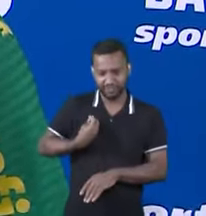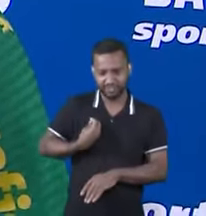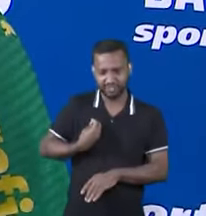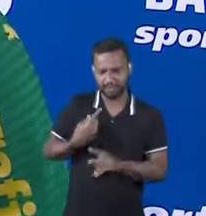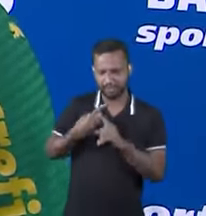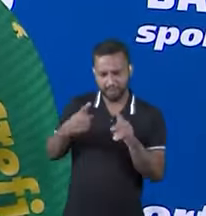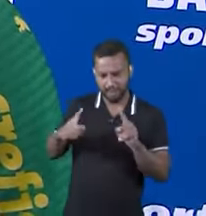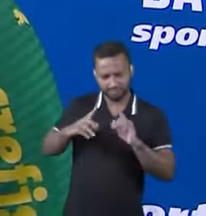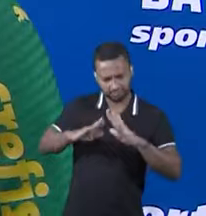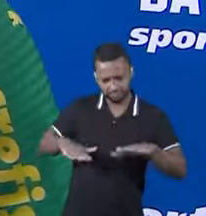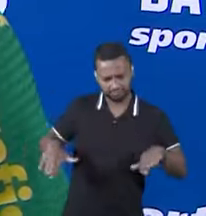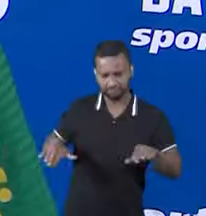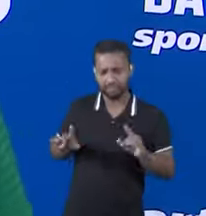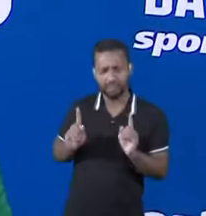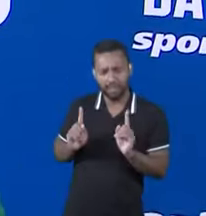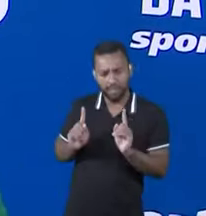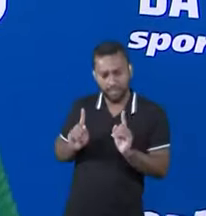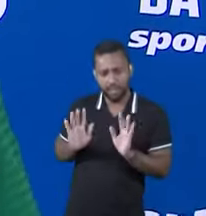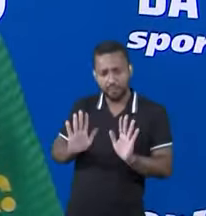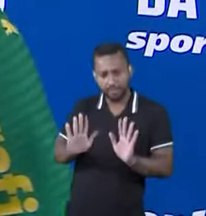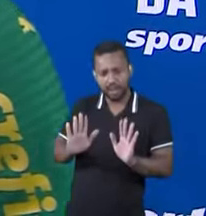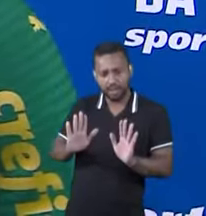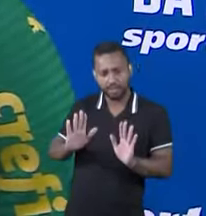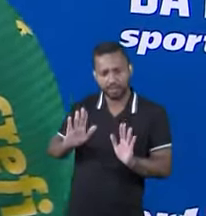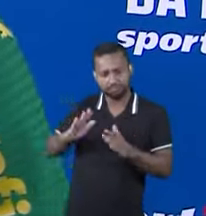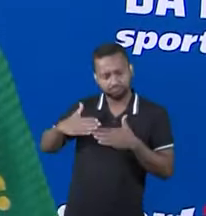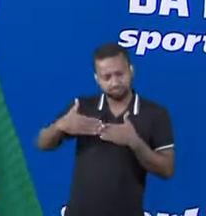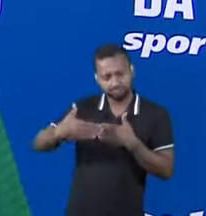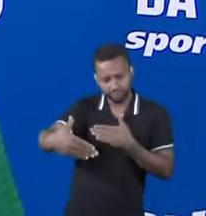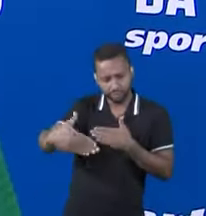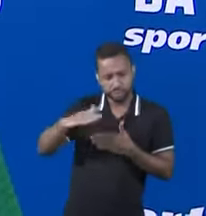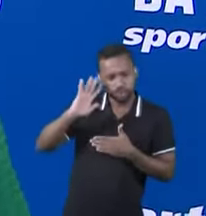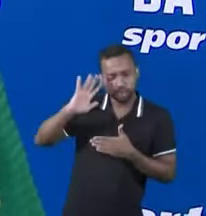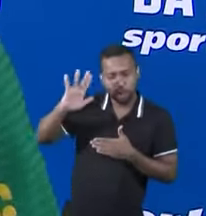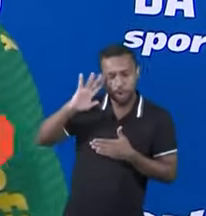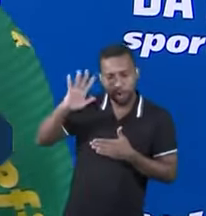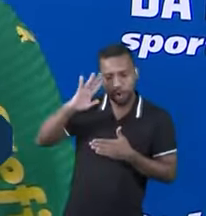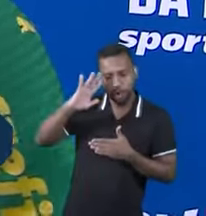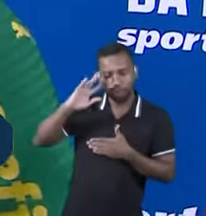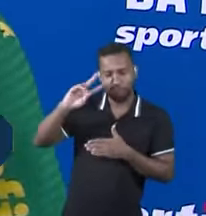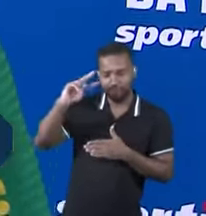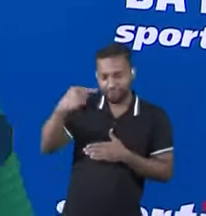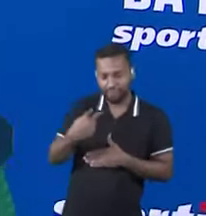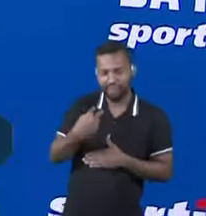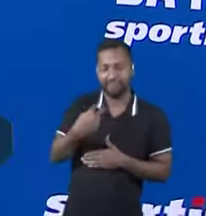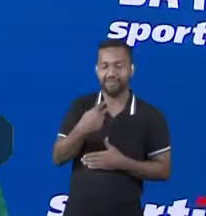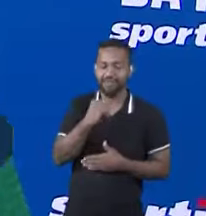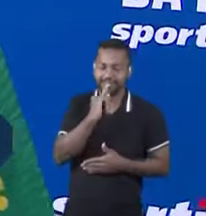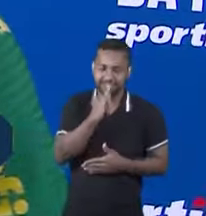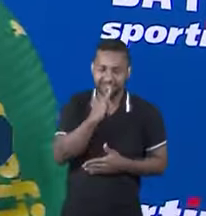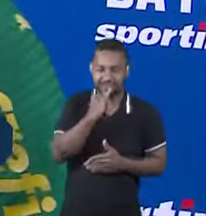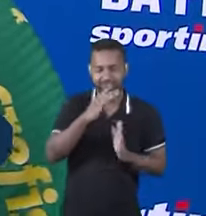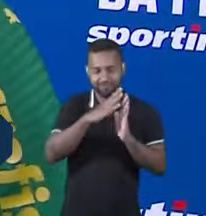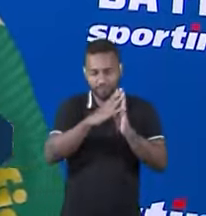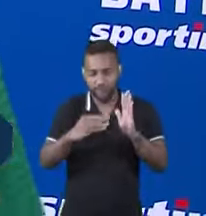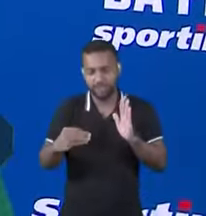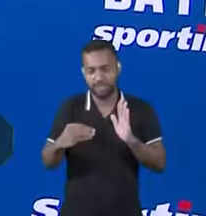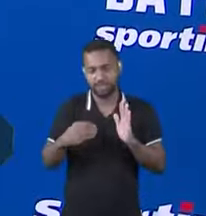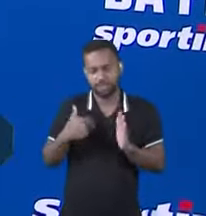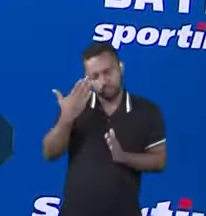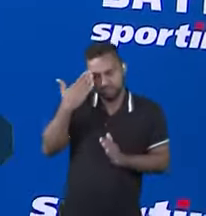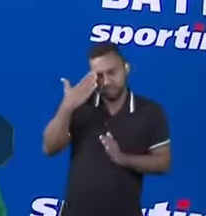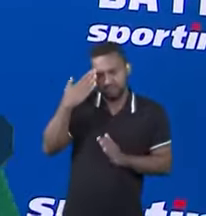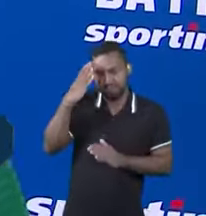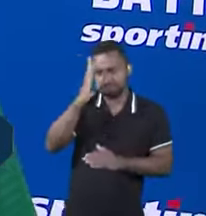pelas crianças. E eu ainda tenho esse sonho de virar ídolo de todas as crianças. Eu sei que não vai dar para me virar ídolo de todo o